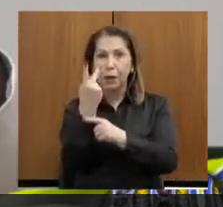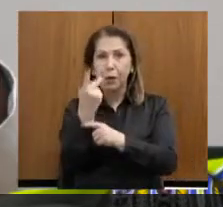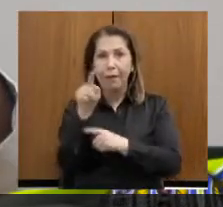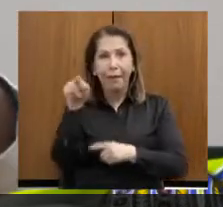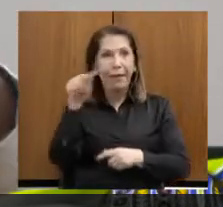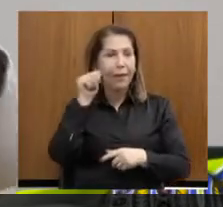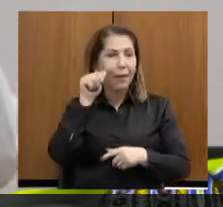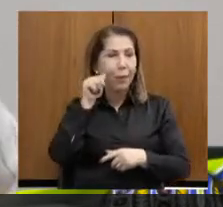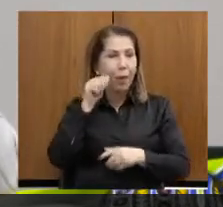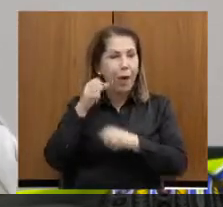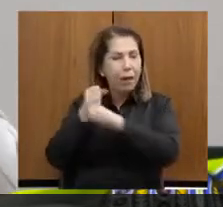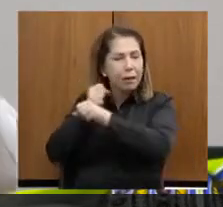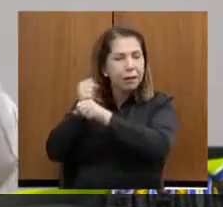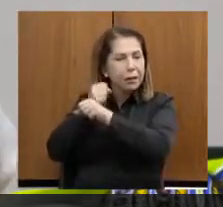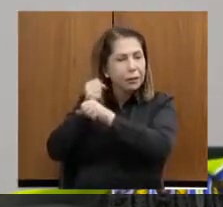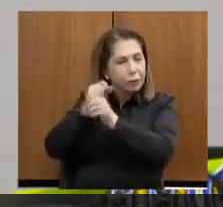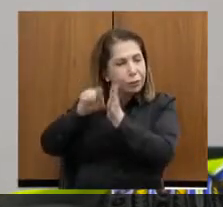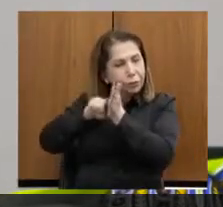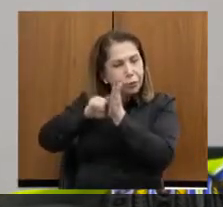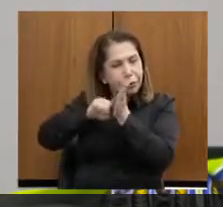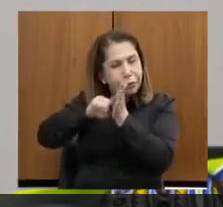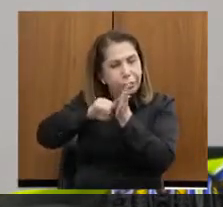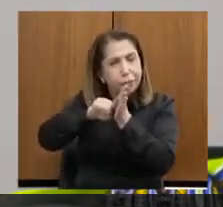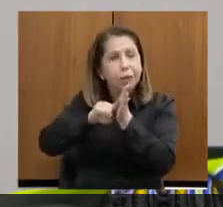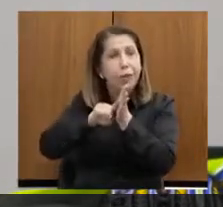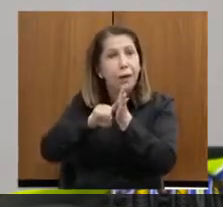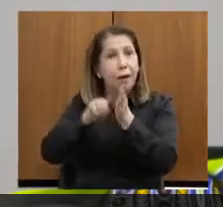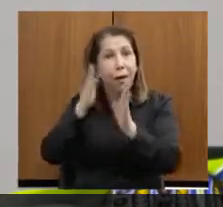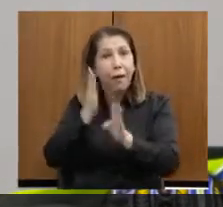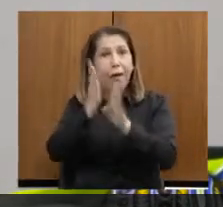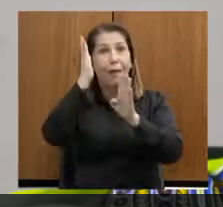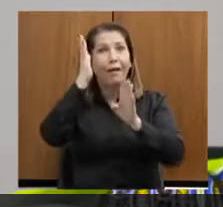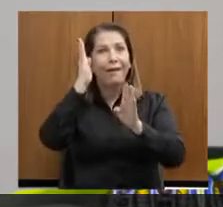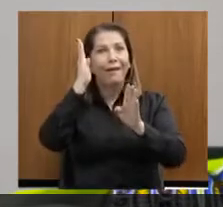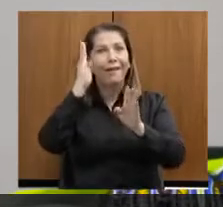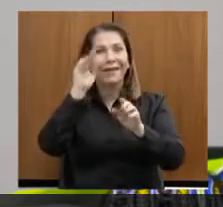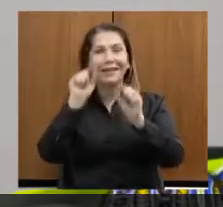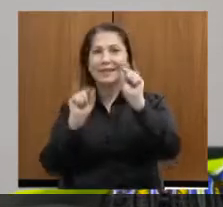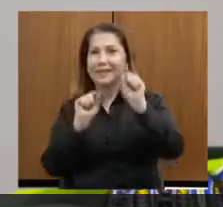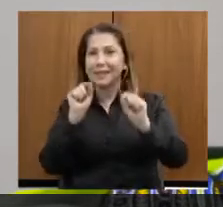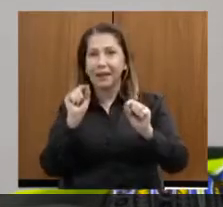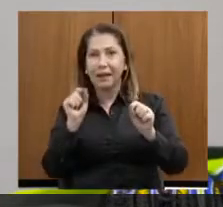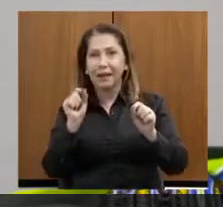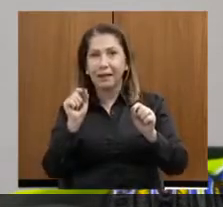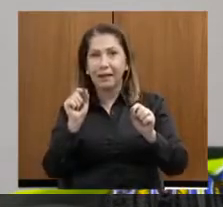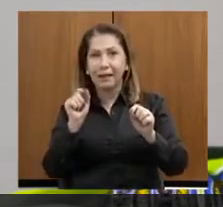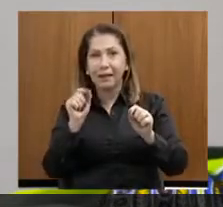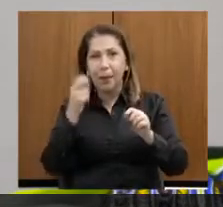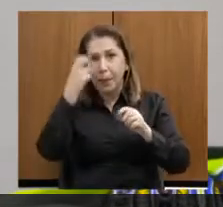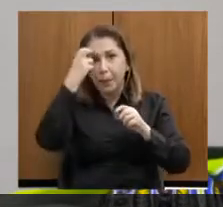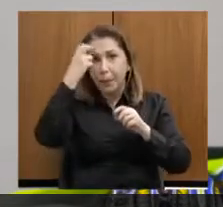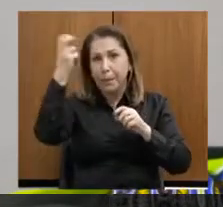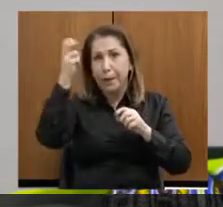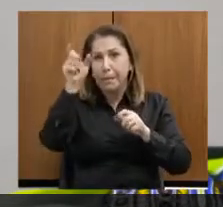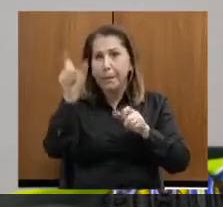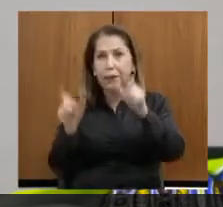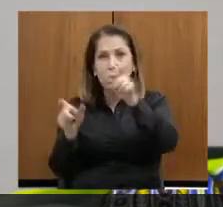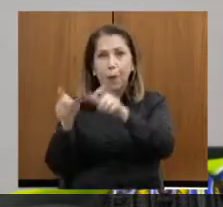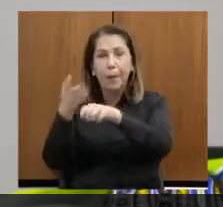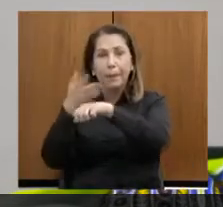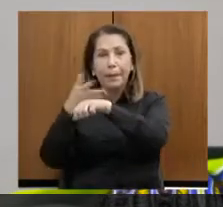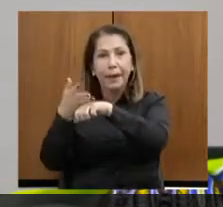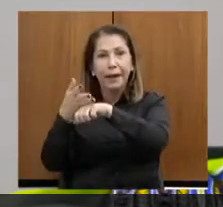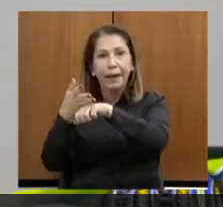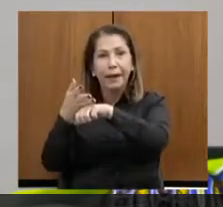fazendo há anos pesquisando Ela descobriu inclusive que vários intelectuais brancos